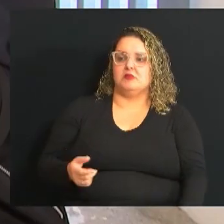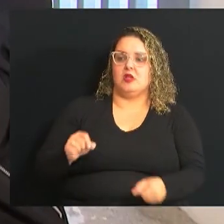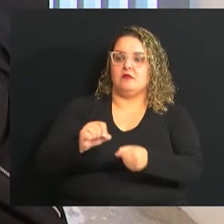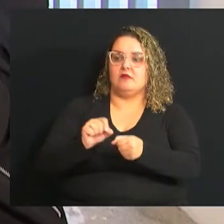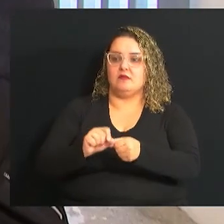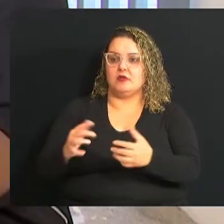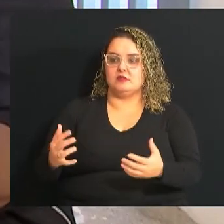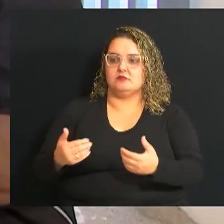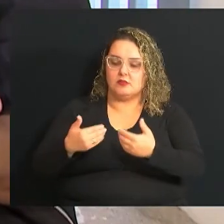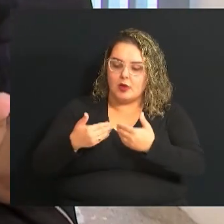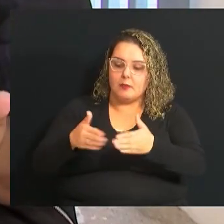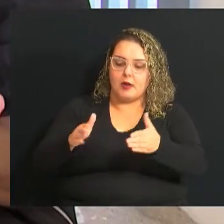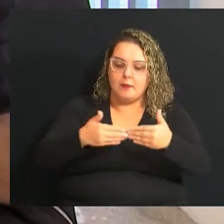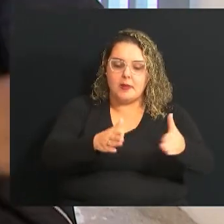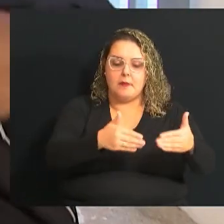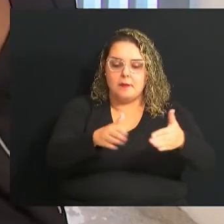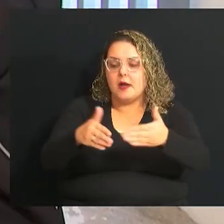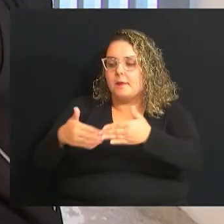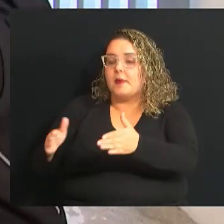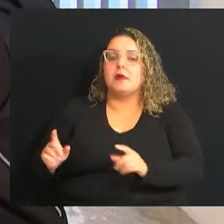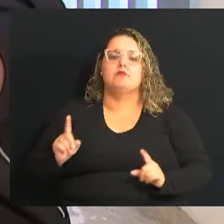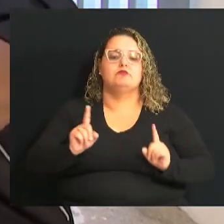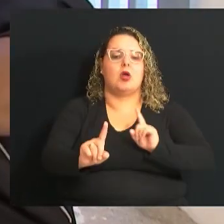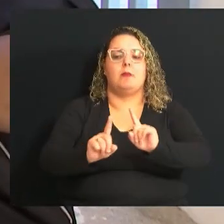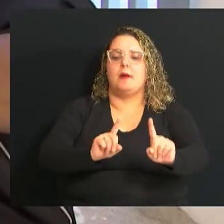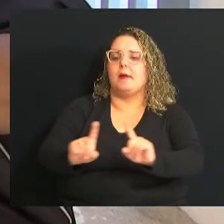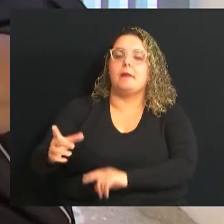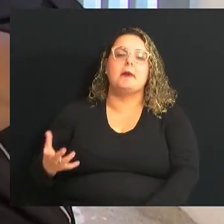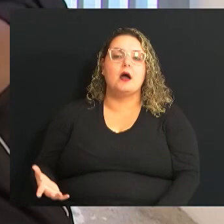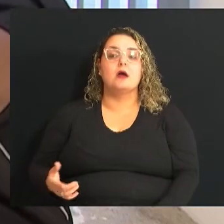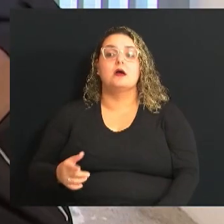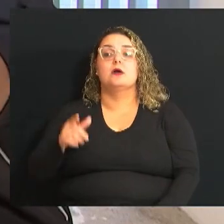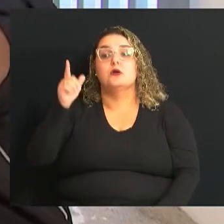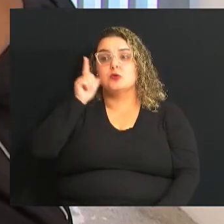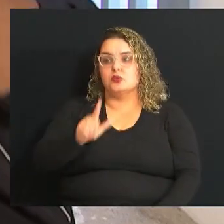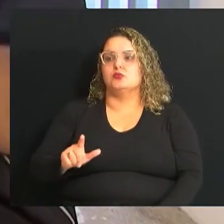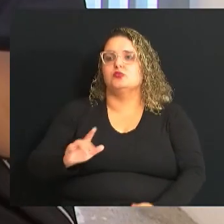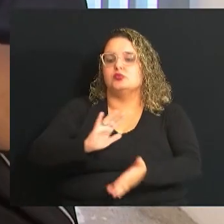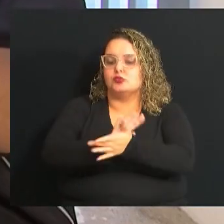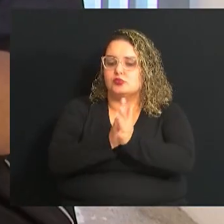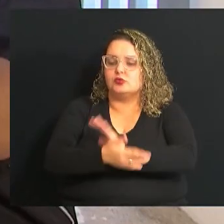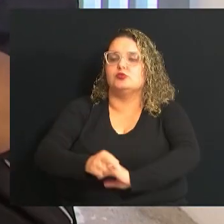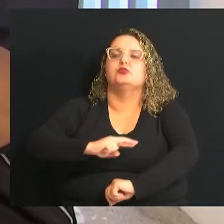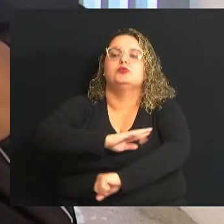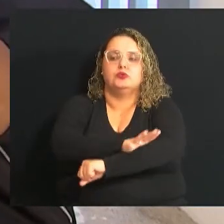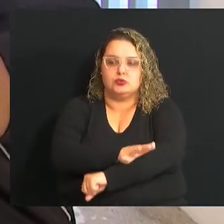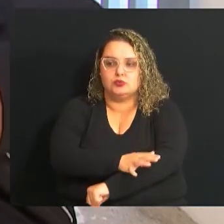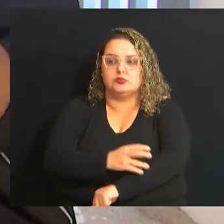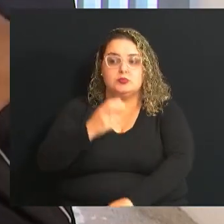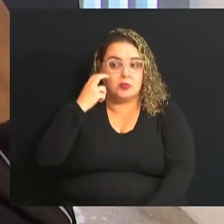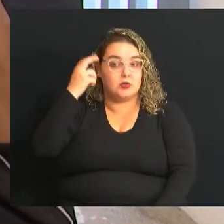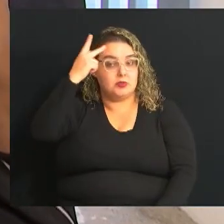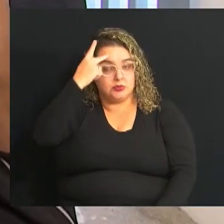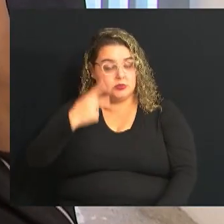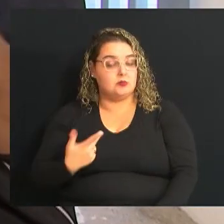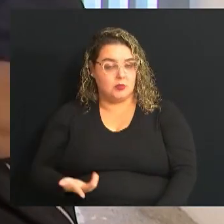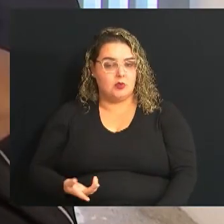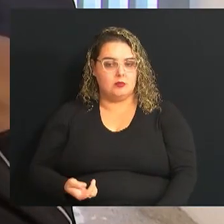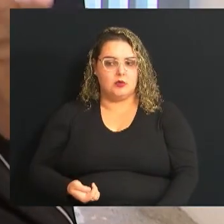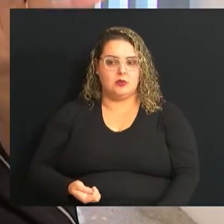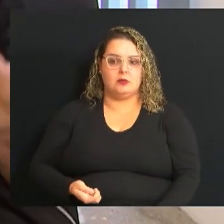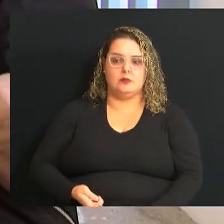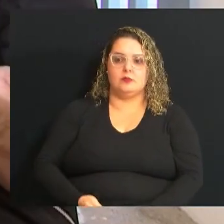foi poeta. Mas esse trabalho dele como advogado foi bem importante. Ele começou a defender as